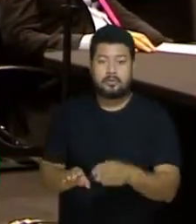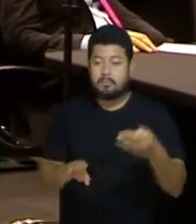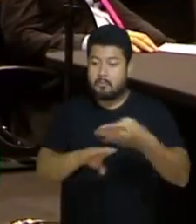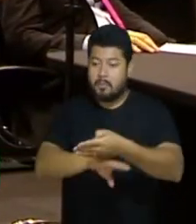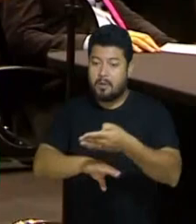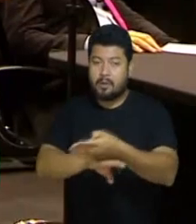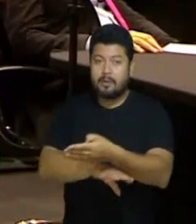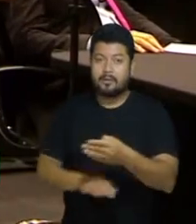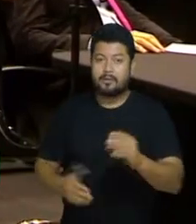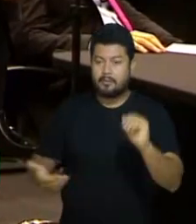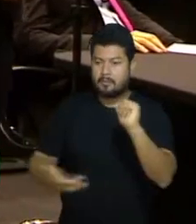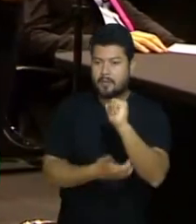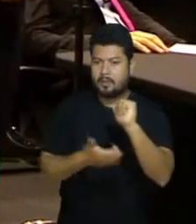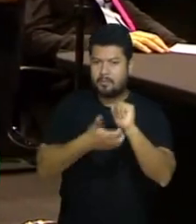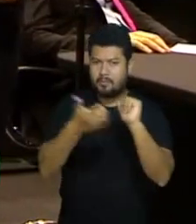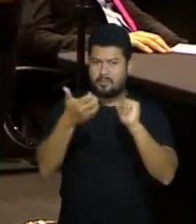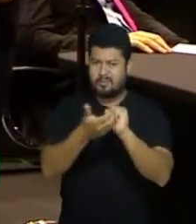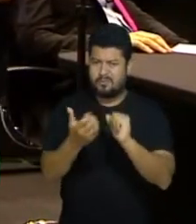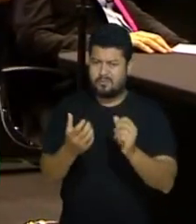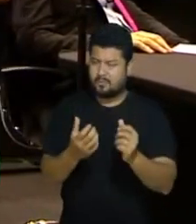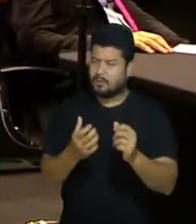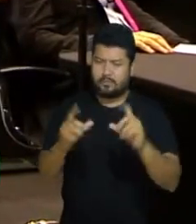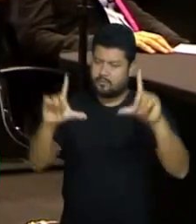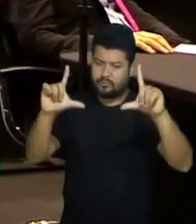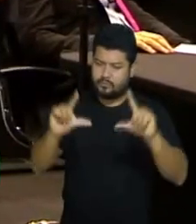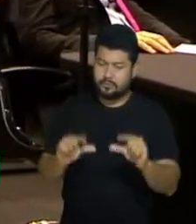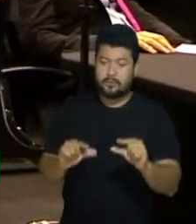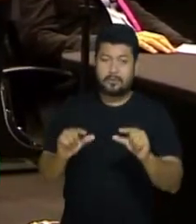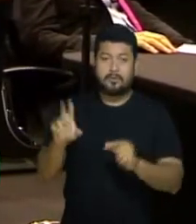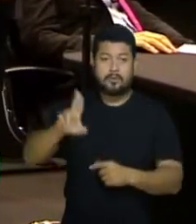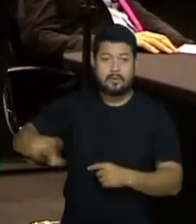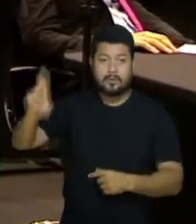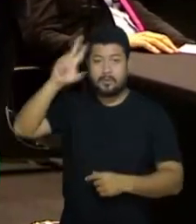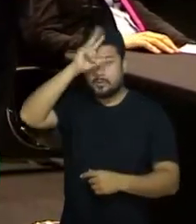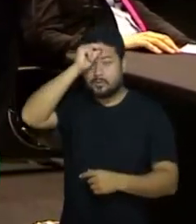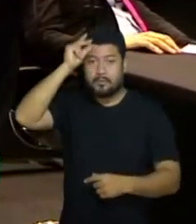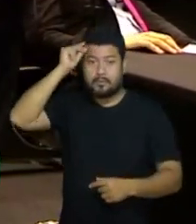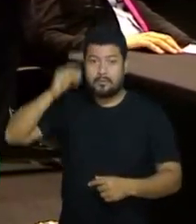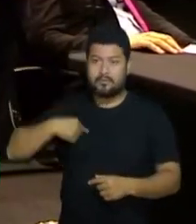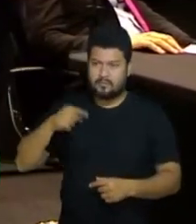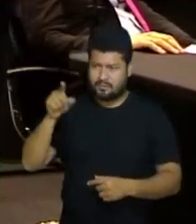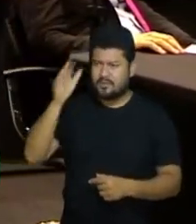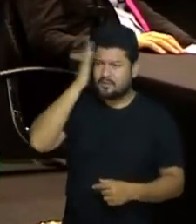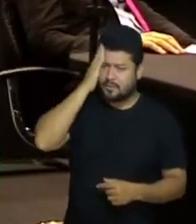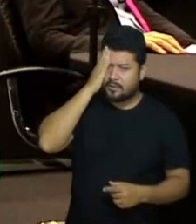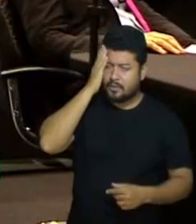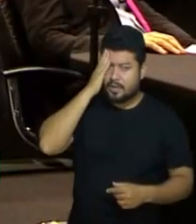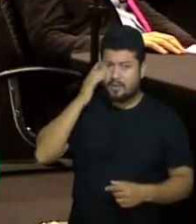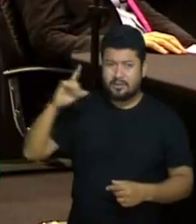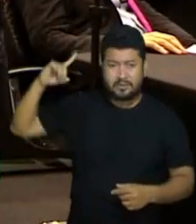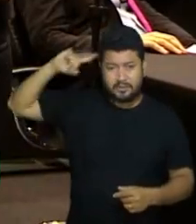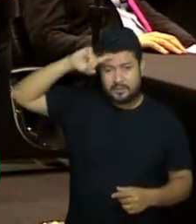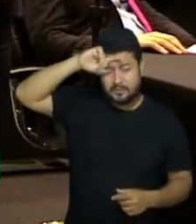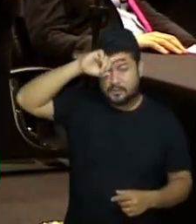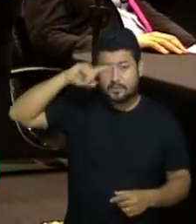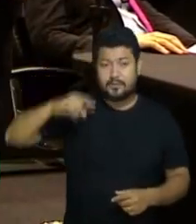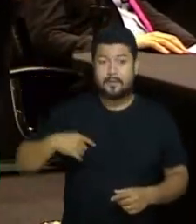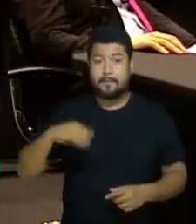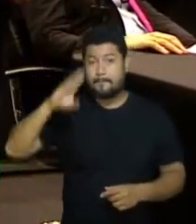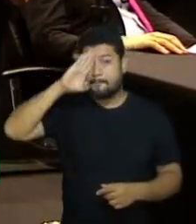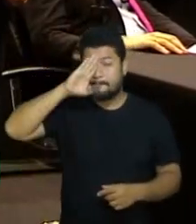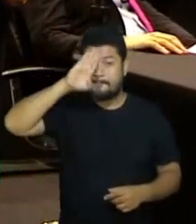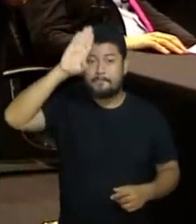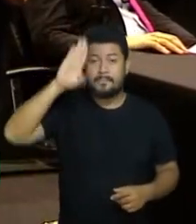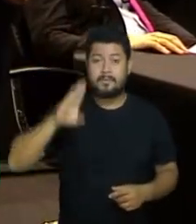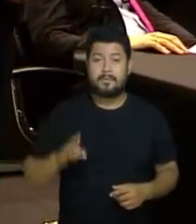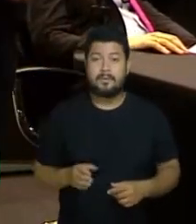menos burocrática para a utilização dos prefeitos. Você foi prefeito, sabe o quanto é difícil, principalmente nós precisamos ter... Quem